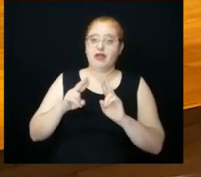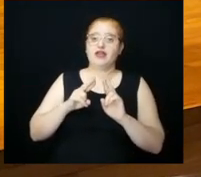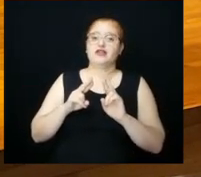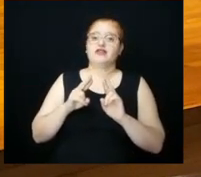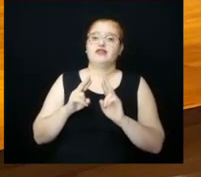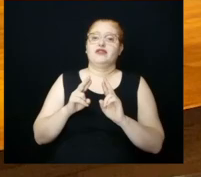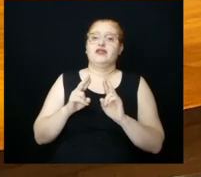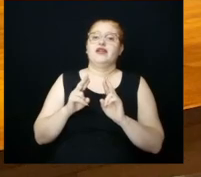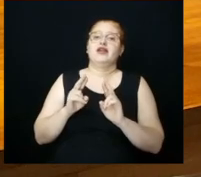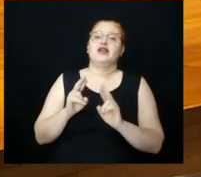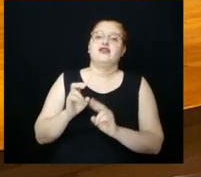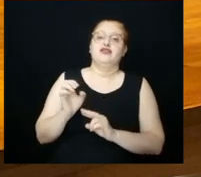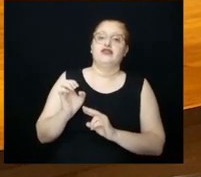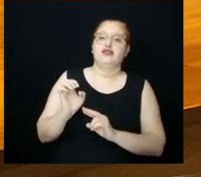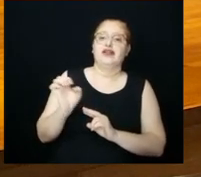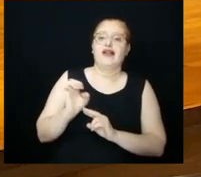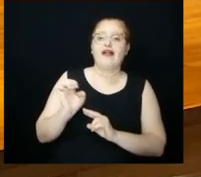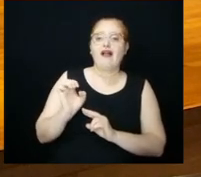Não é reconhecido.